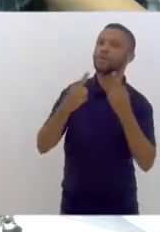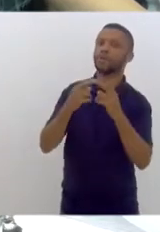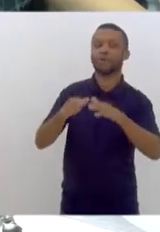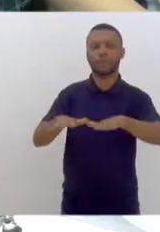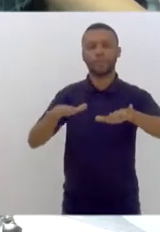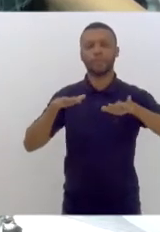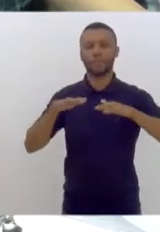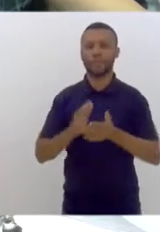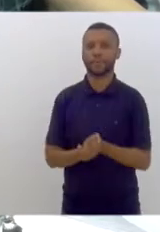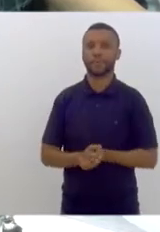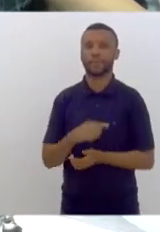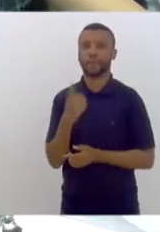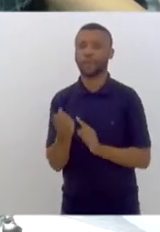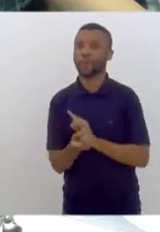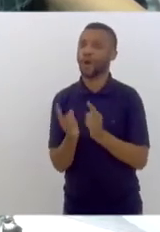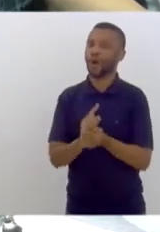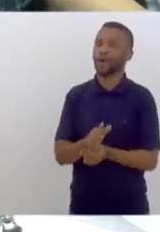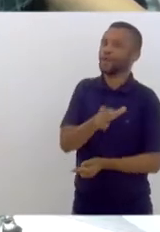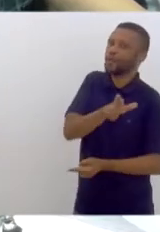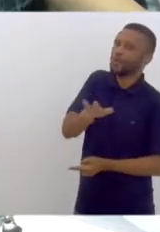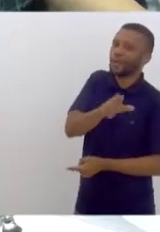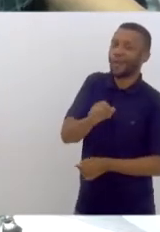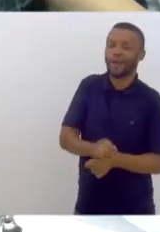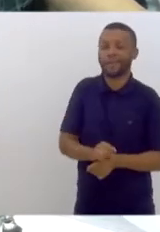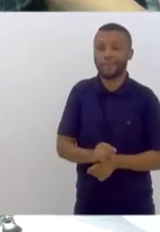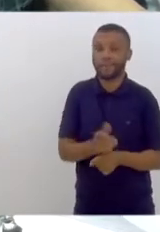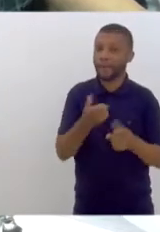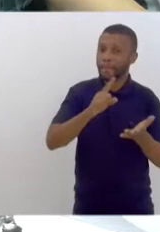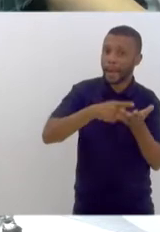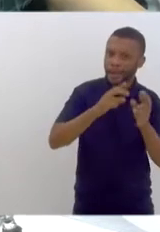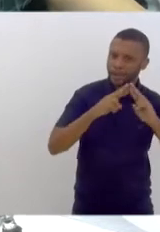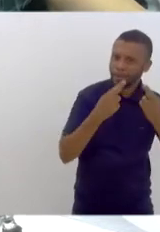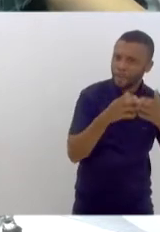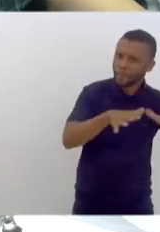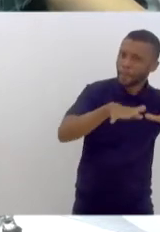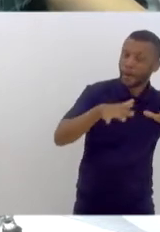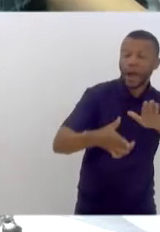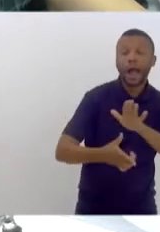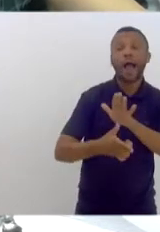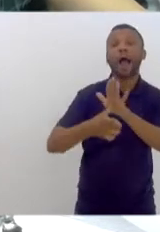a audiência pública antes das emendas. A gente faz depois porque ganha